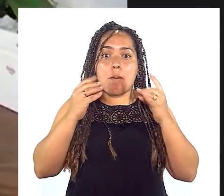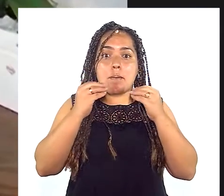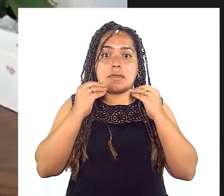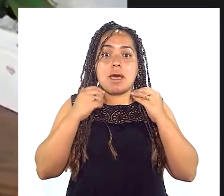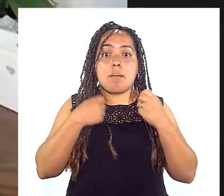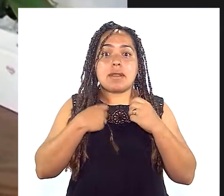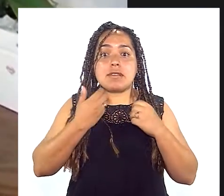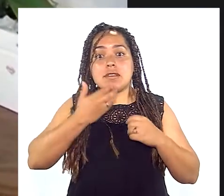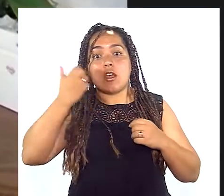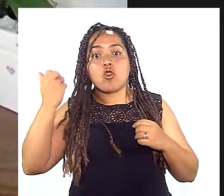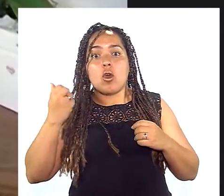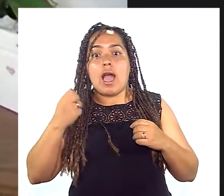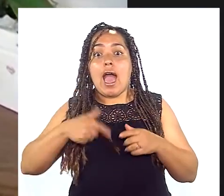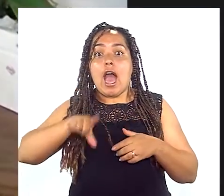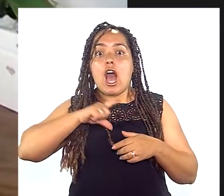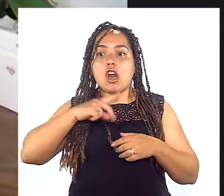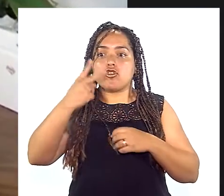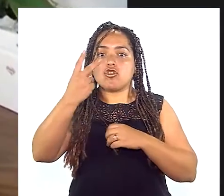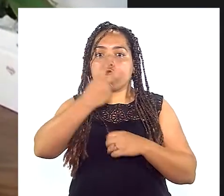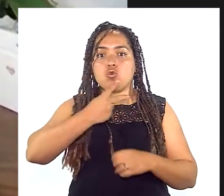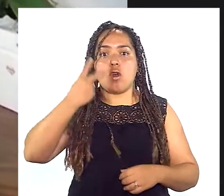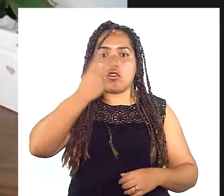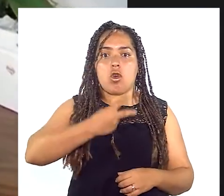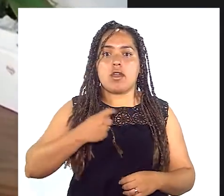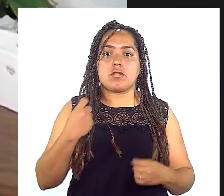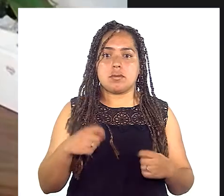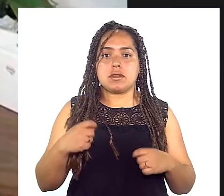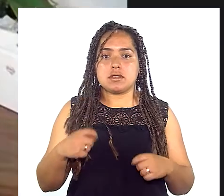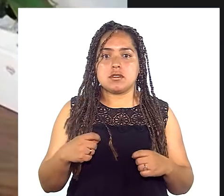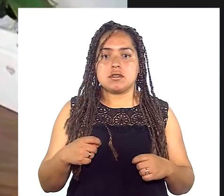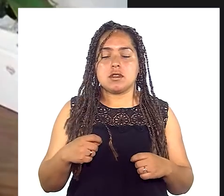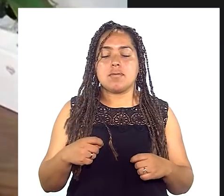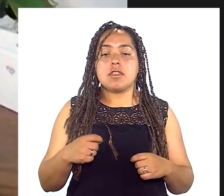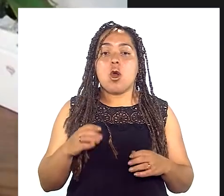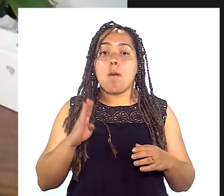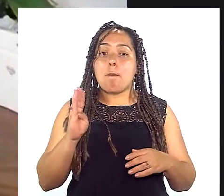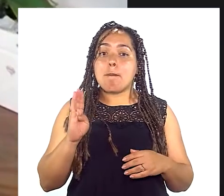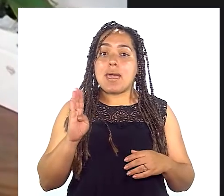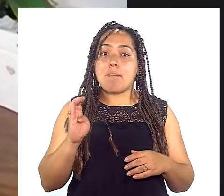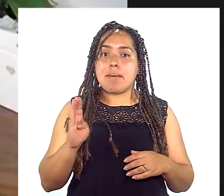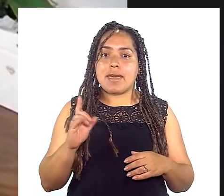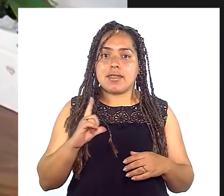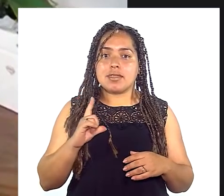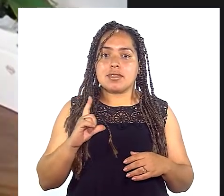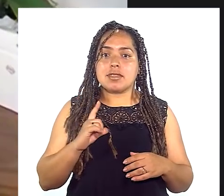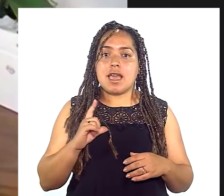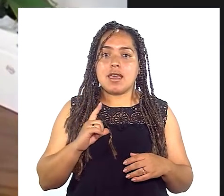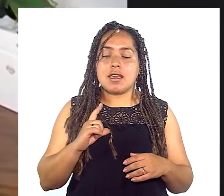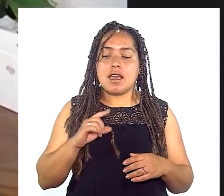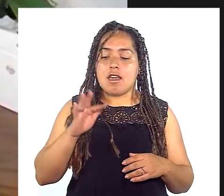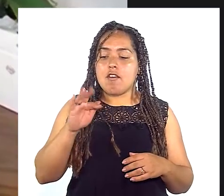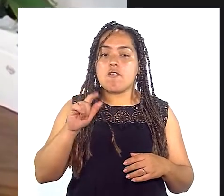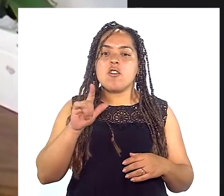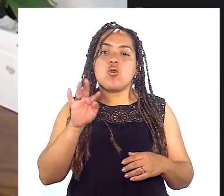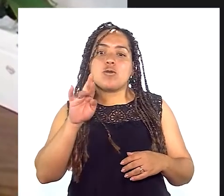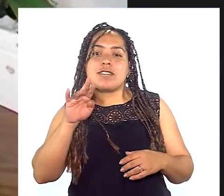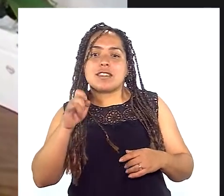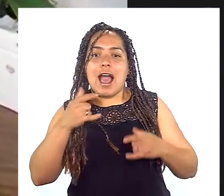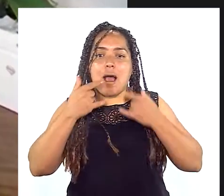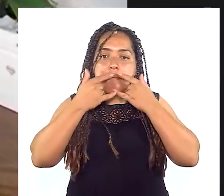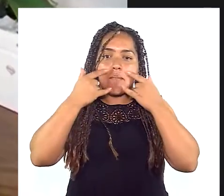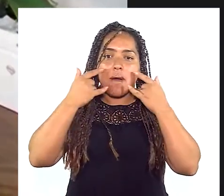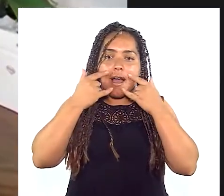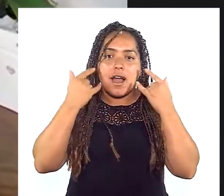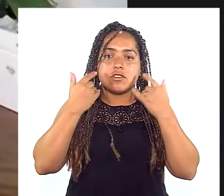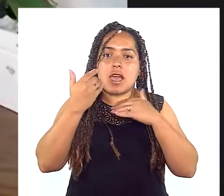uma salivação, se ela ficar úmida, a gente deve trocar antes até de 2 horas, né, nós adultos, por exemplo. Então, o bebezinho, o poder